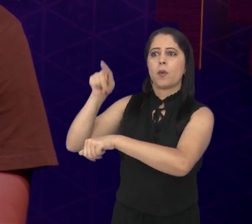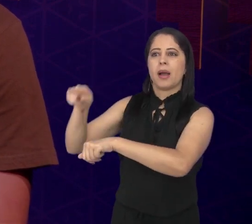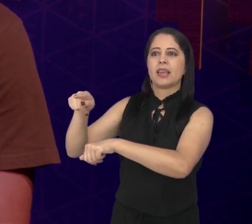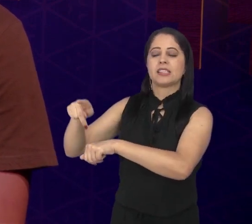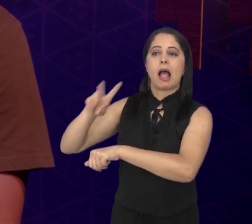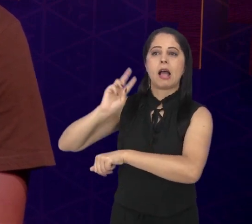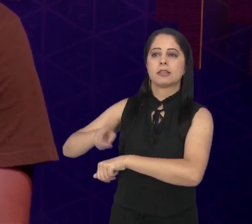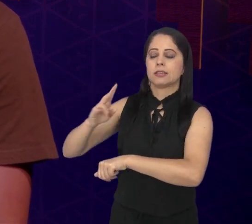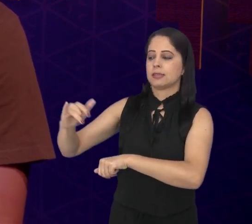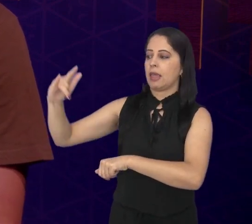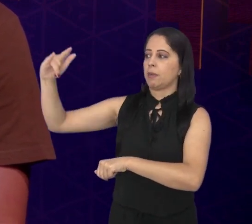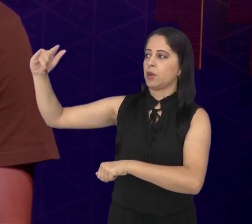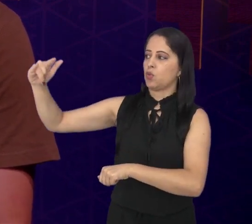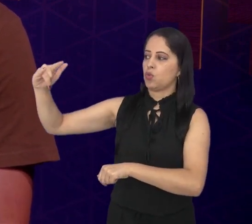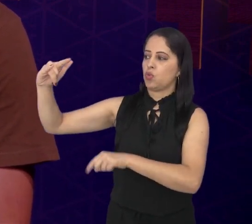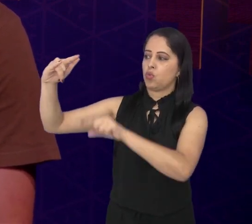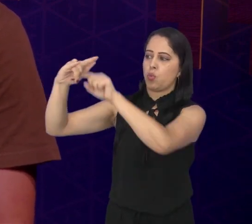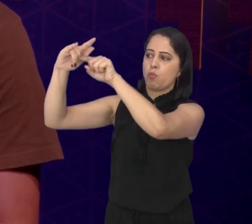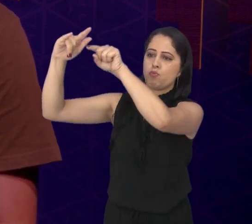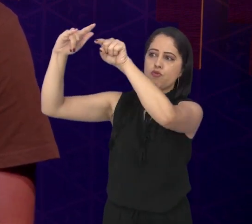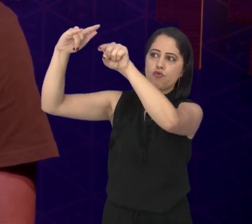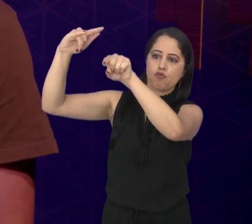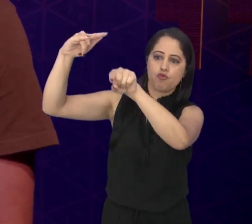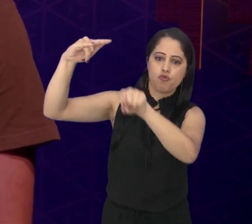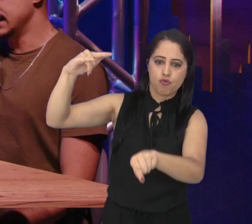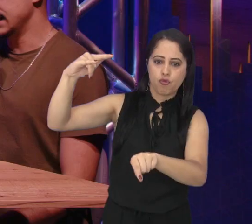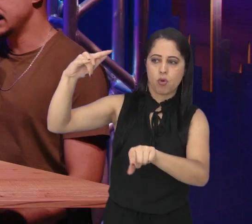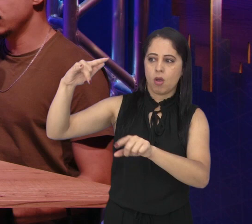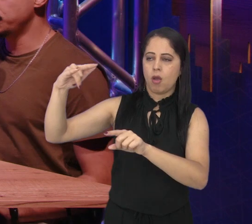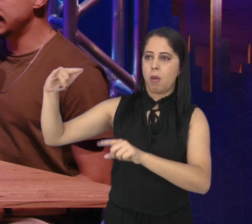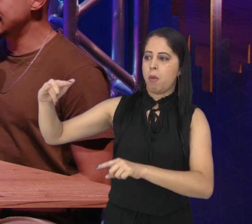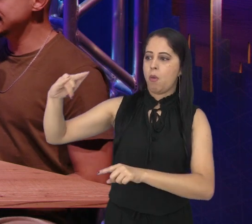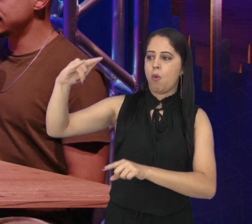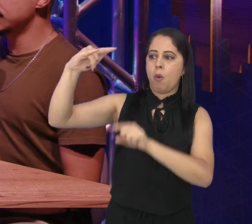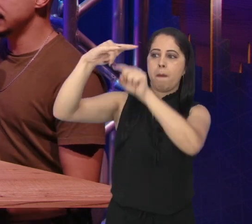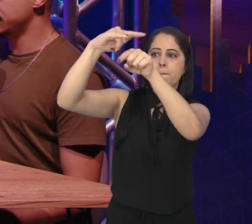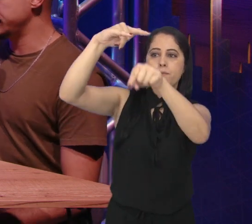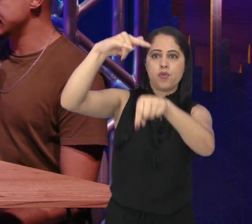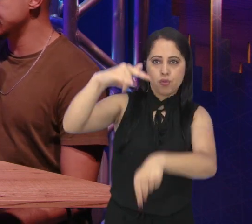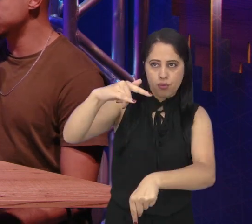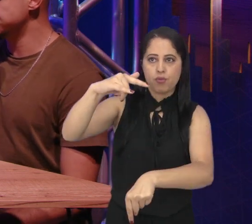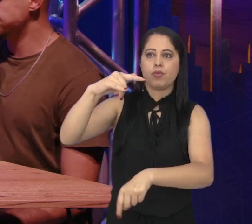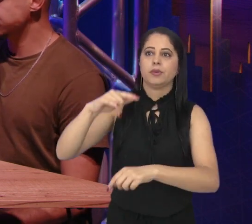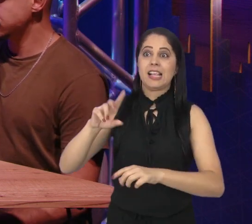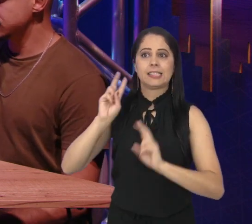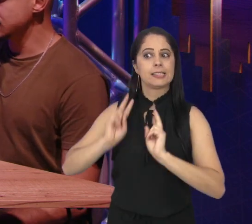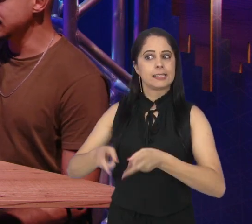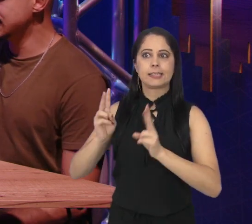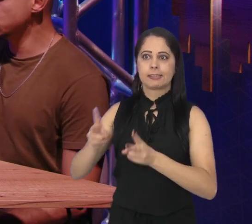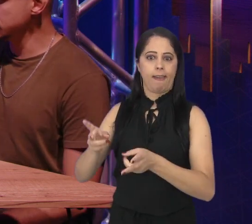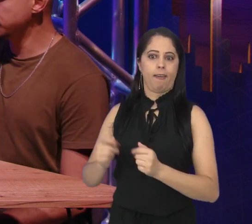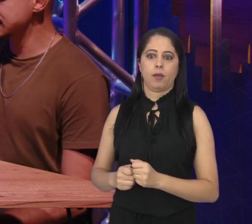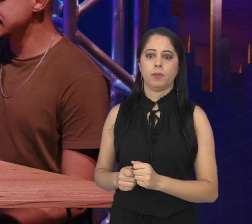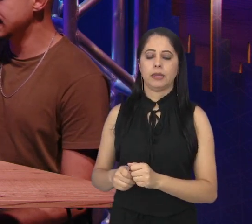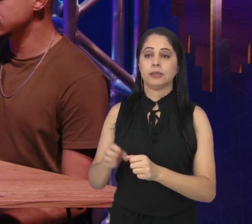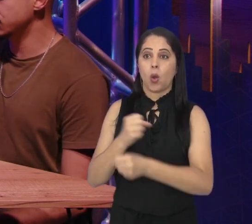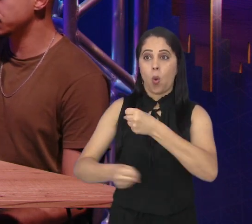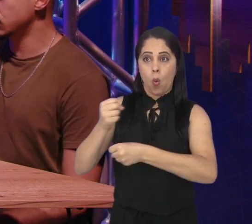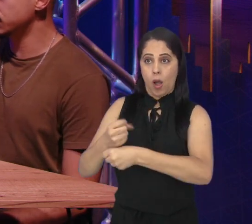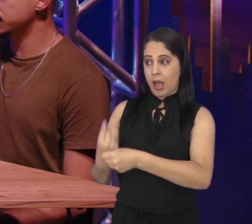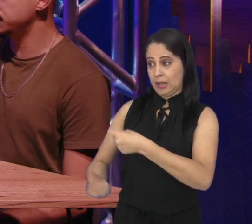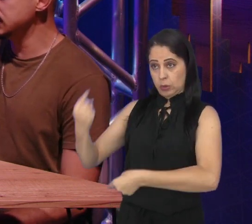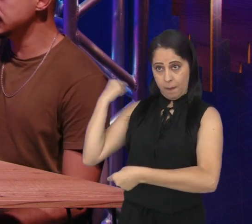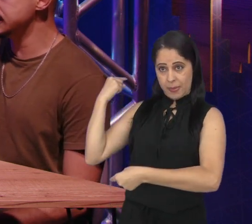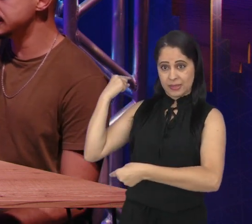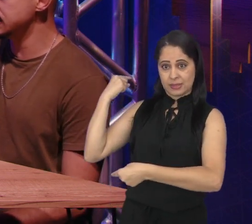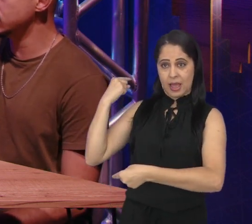fazendo teste de bomba e míssil. Exatamente. E pá. Né? Eu peguei aqui uma informação que no ano passado